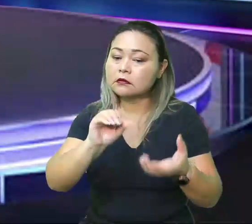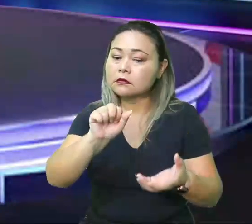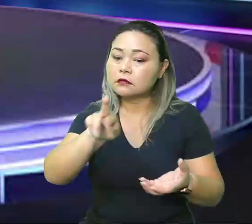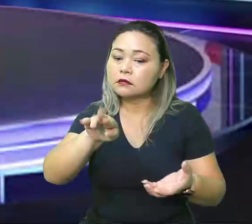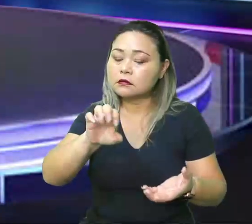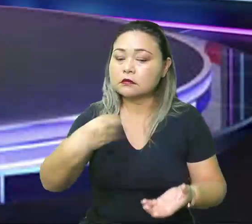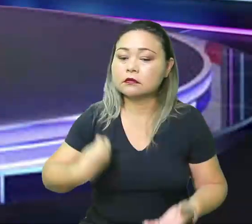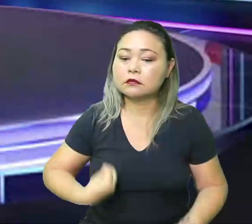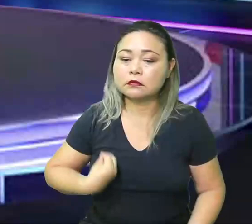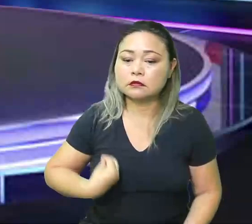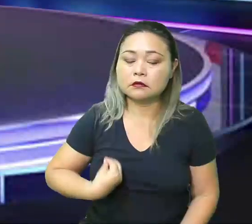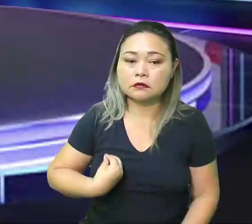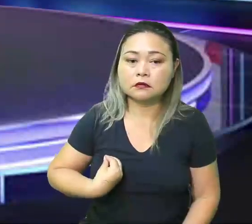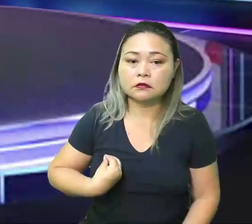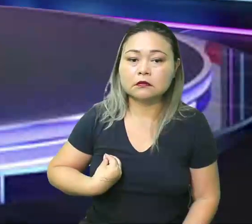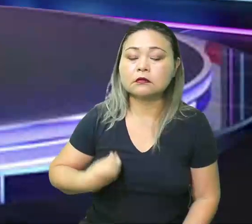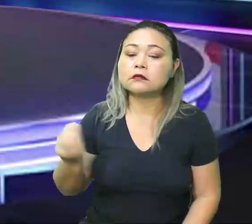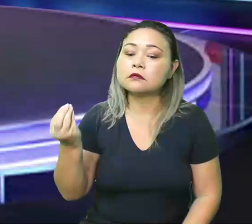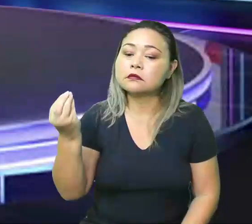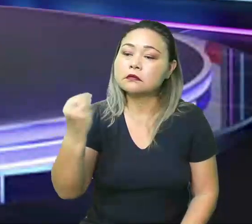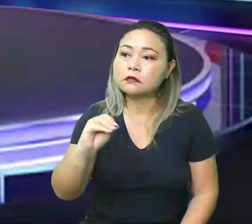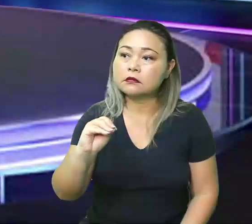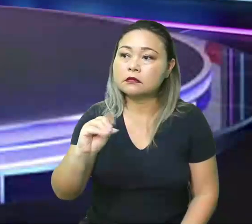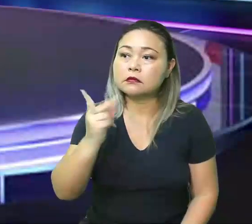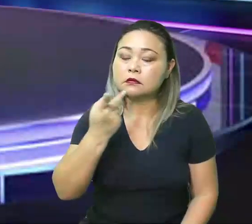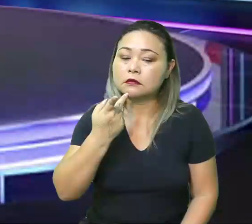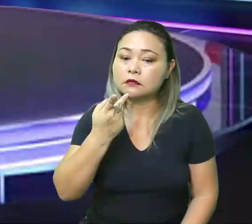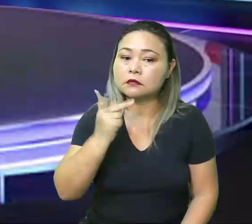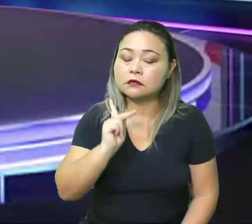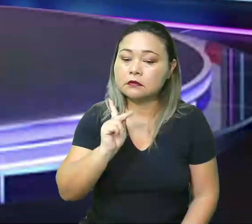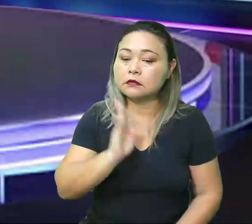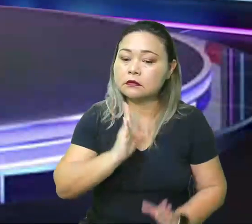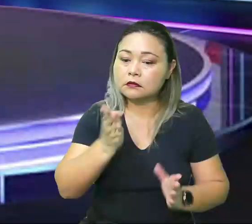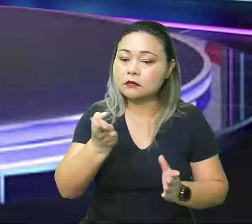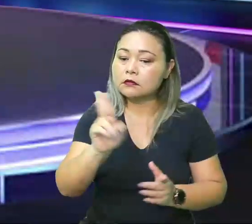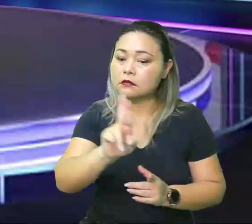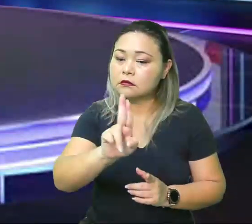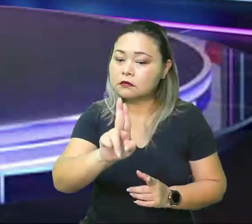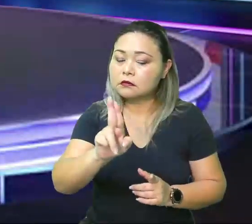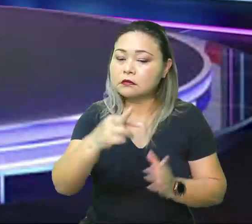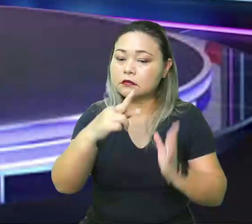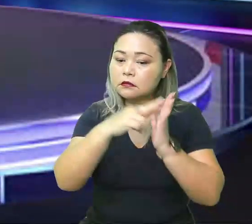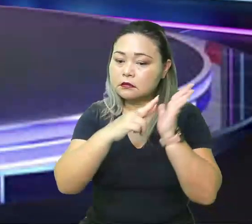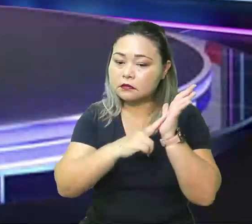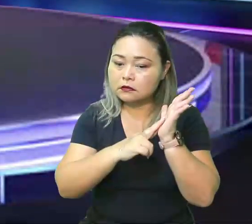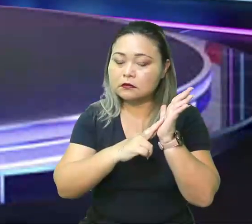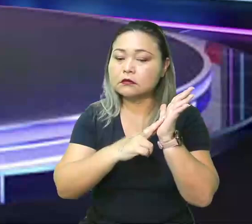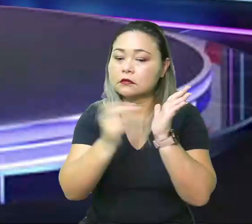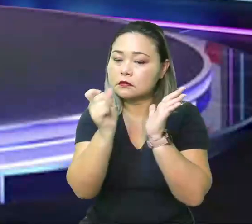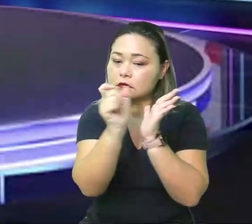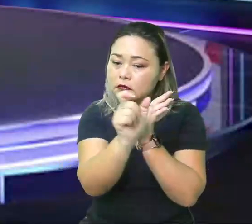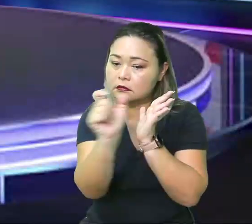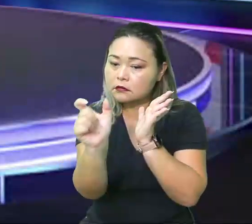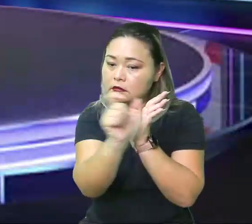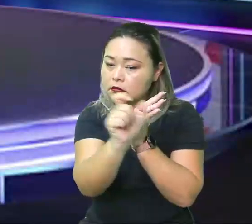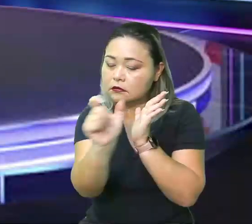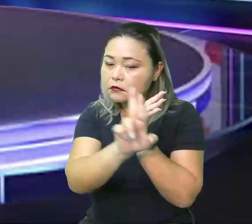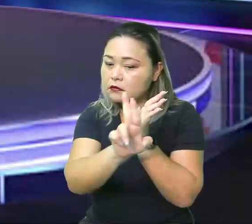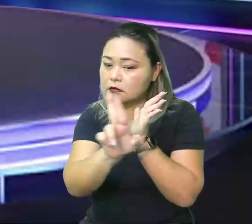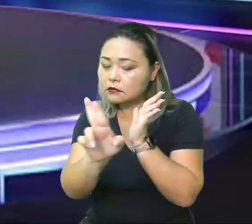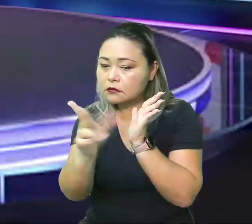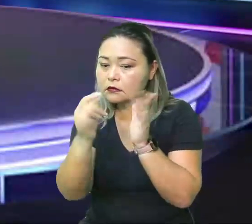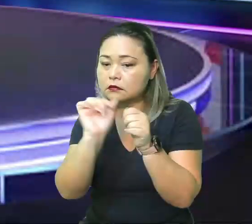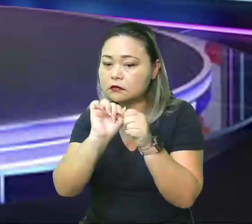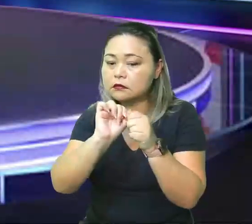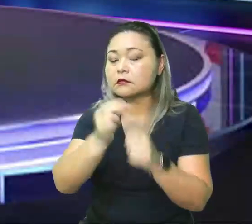tá? Nessa classificação dos seres vivos, nós falamos um pouquinho da nomenclatura, são as regras de nomenclatura. E aí a gente lembra lá do Carl